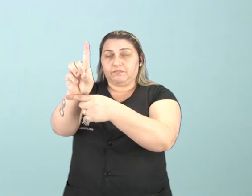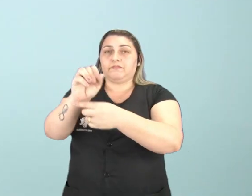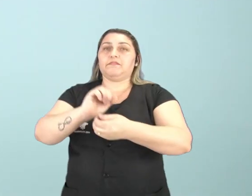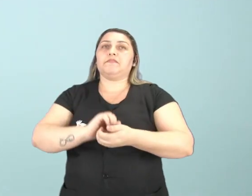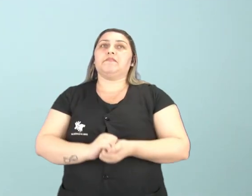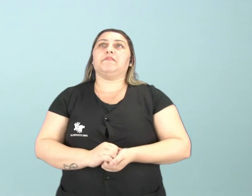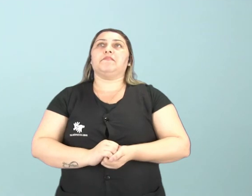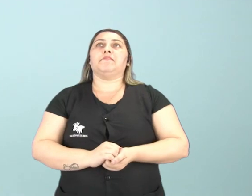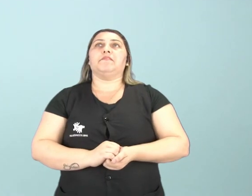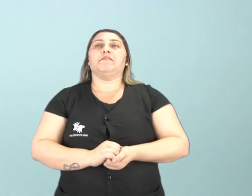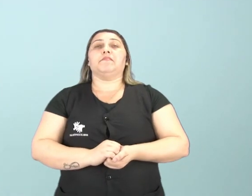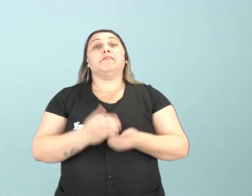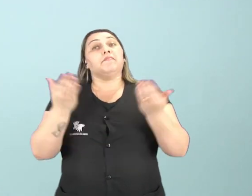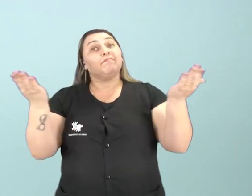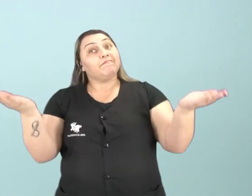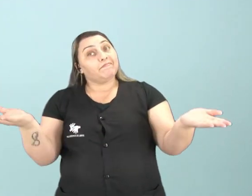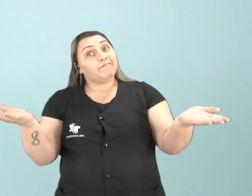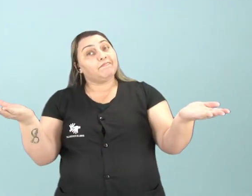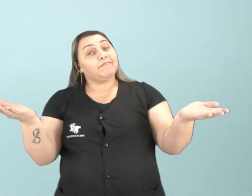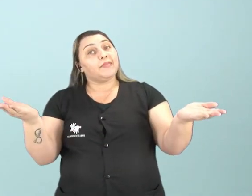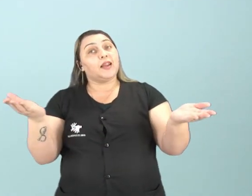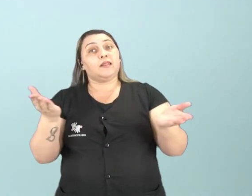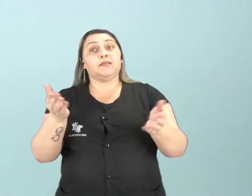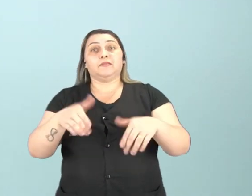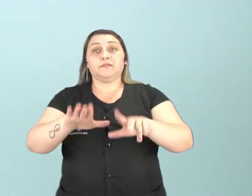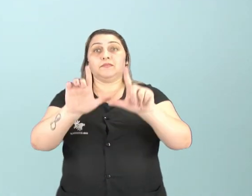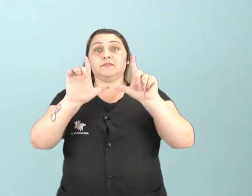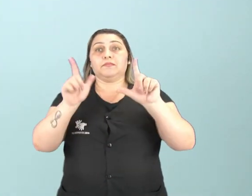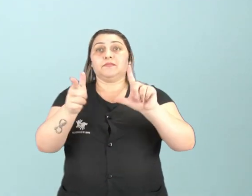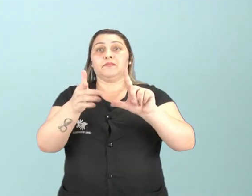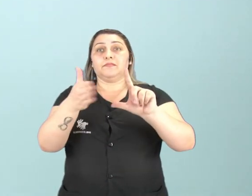D. Por hoje é só, não deixe de acessar a